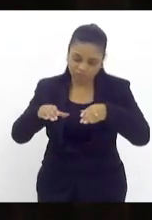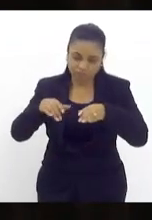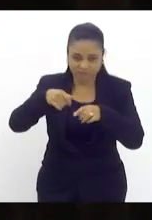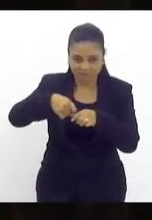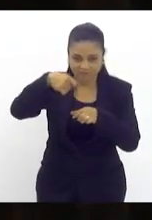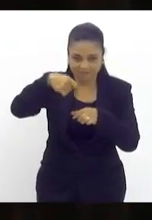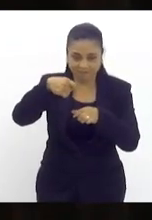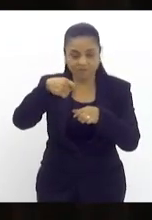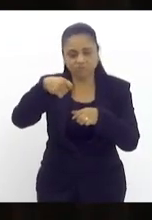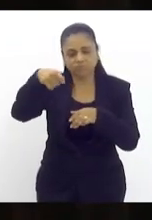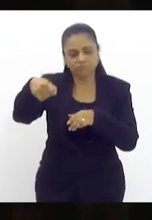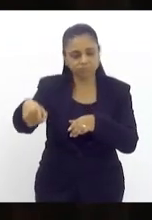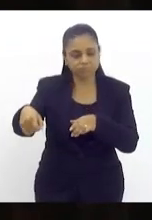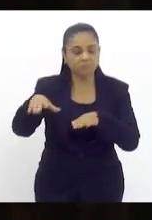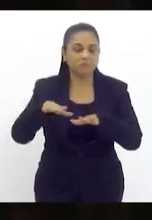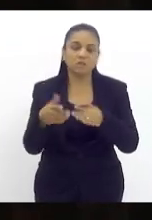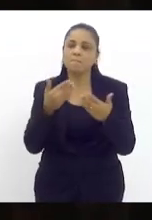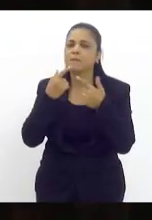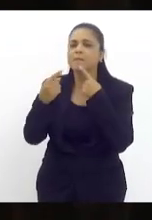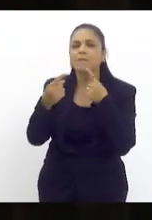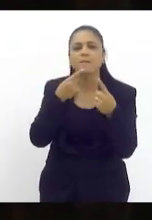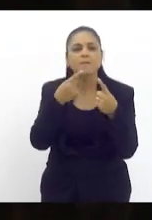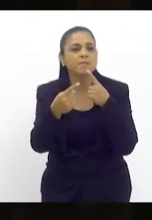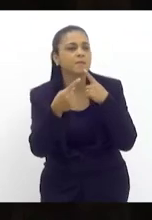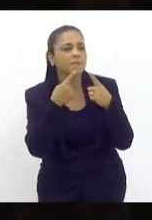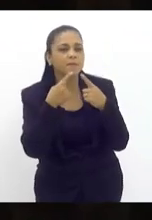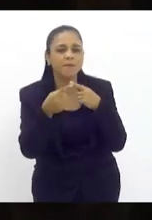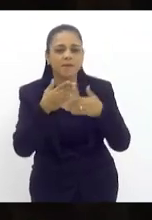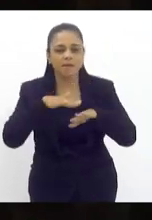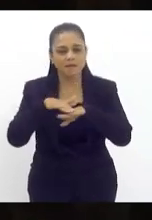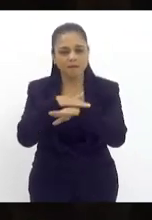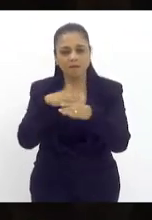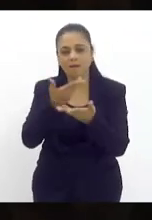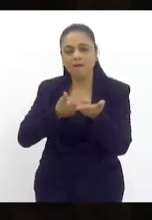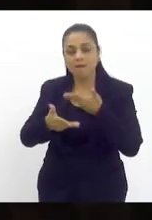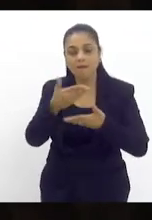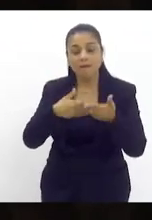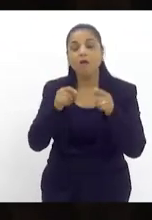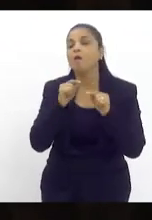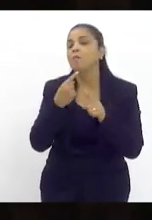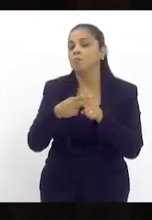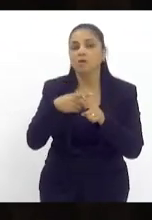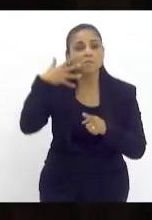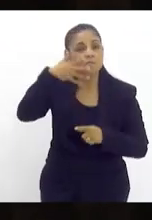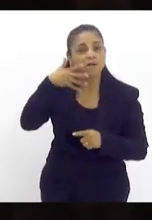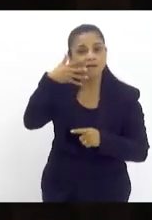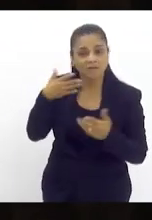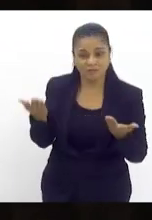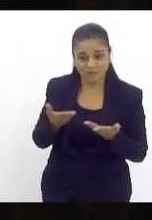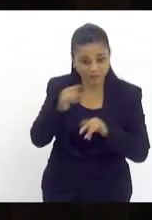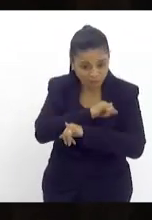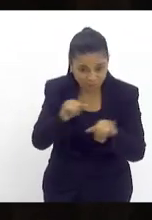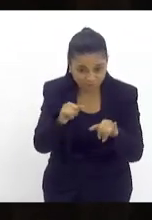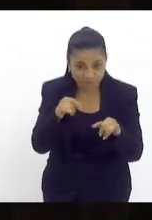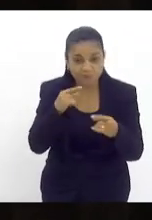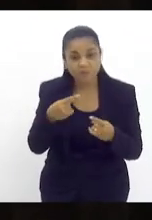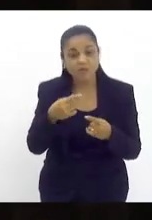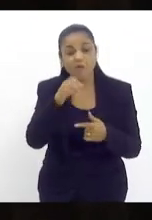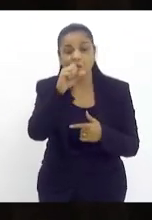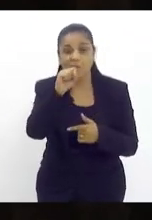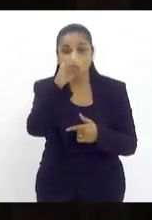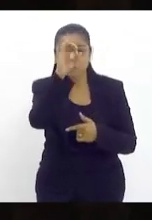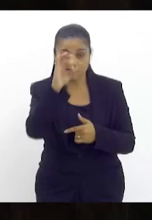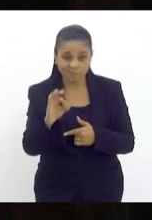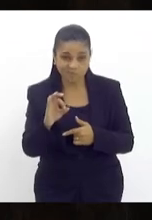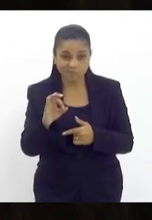começava a conversar. Por que eu estou falando disso numa palestra de educação? Porque eu penso que 80% talvez da minha educação tenha